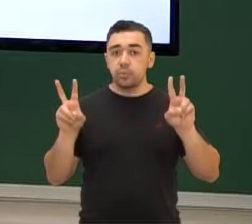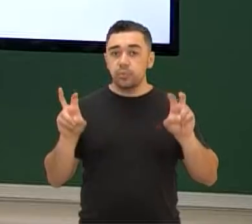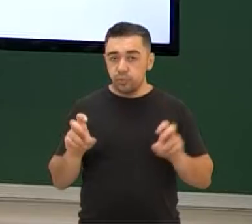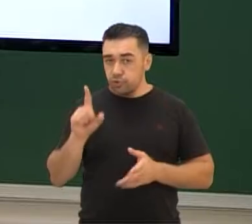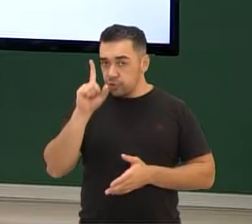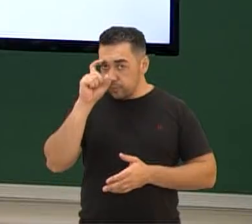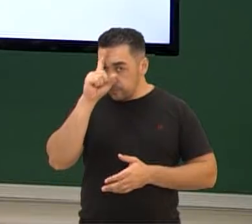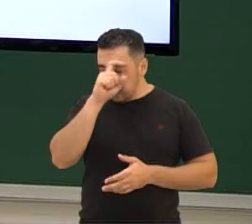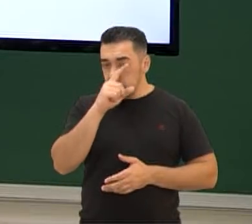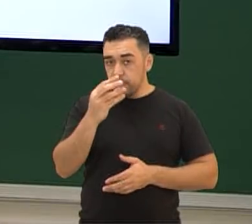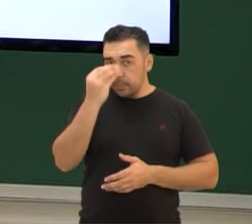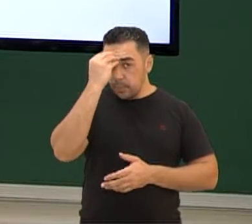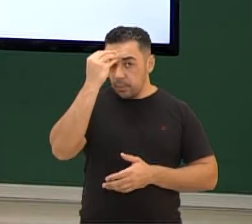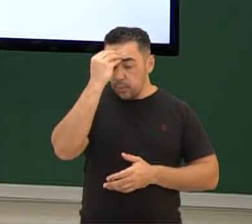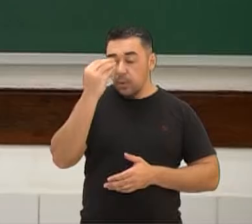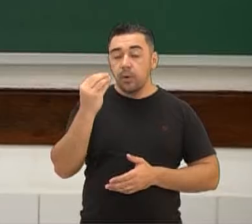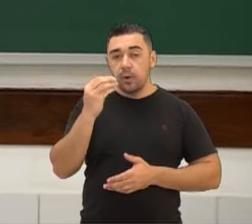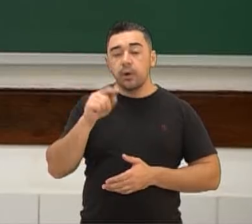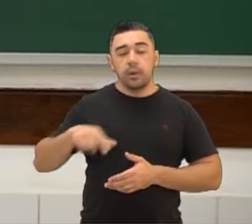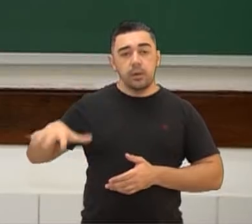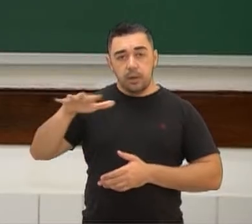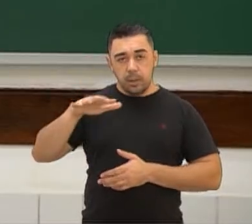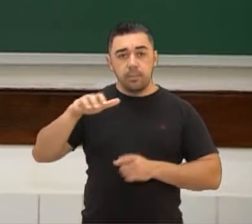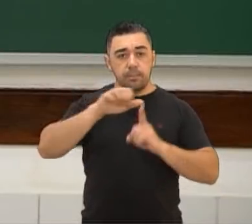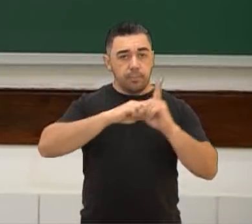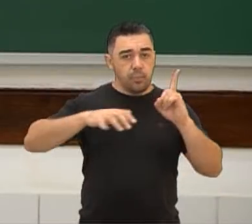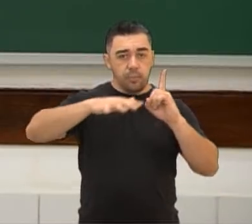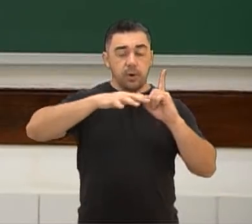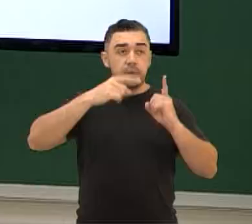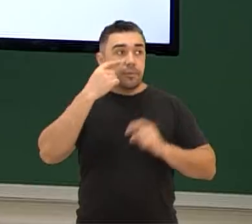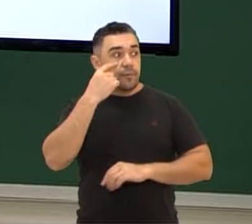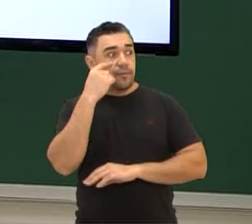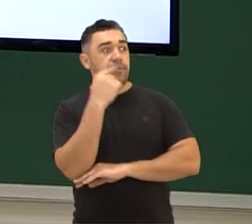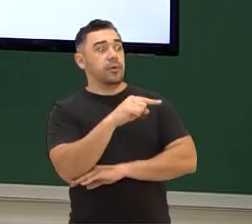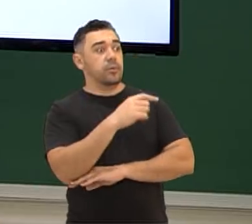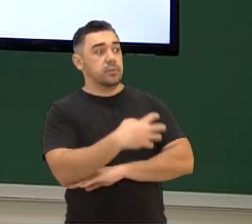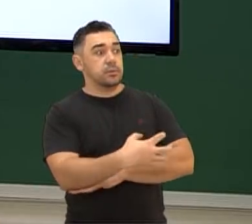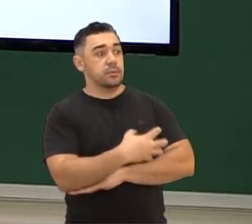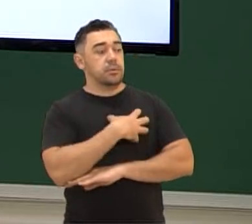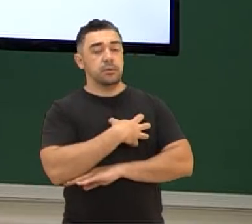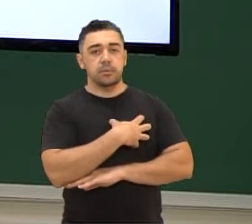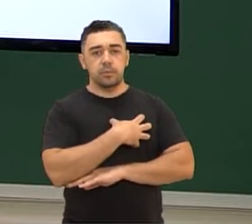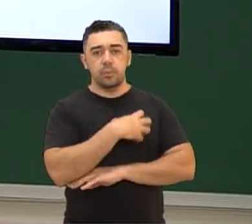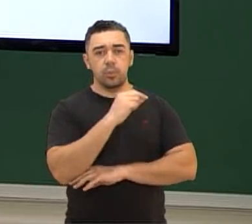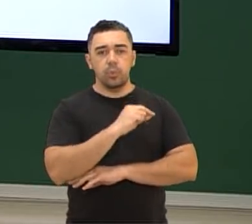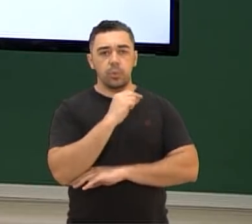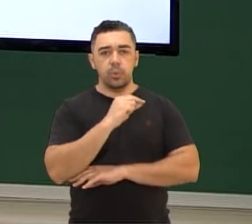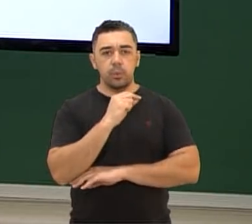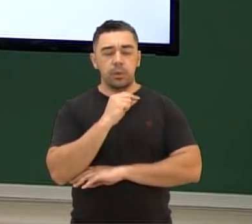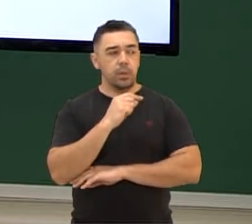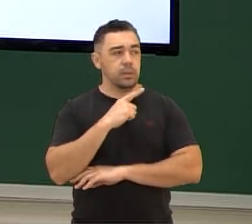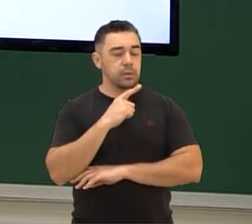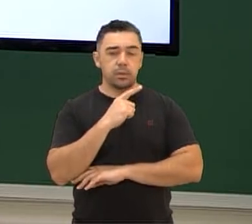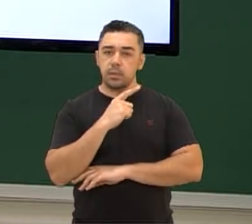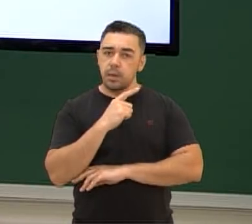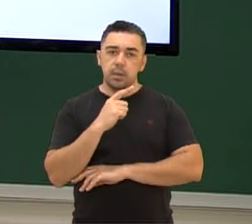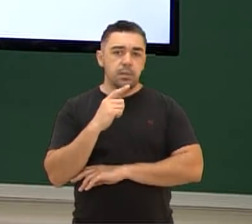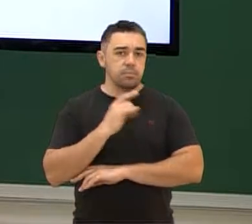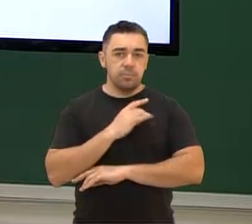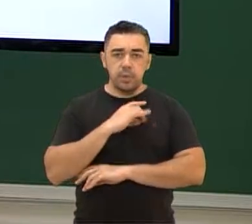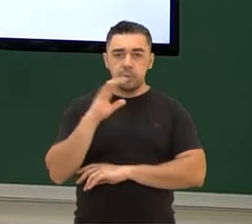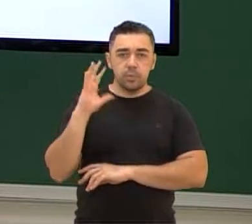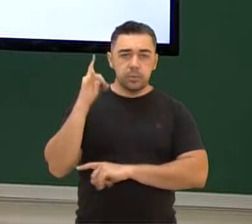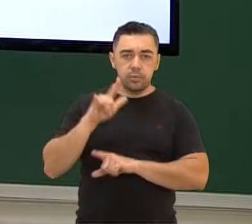delicado para a memória das pessoas que viram, que sentiram o terror da explosão dessas